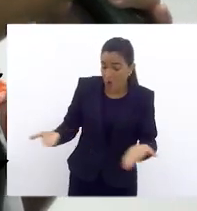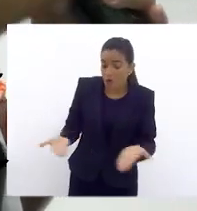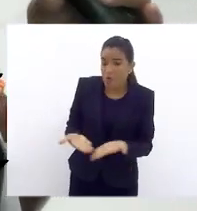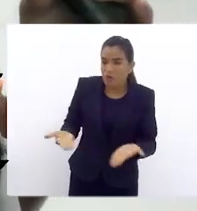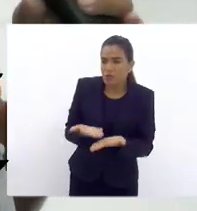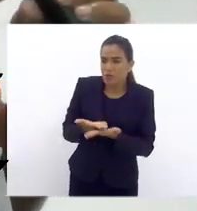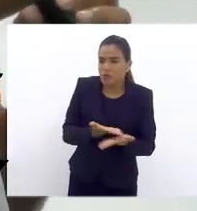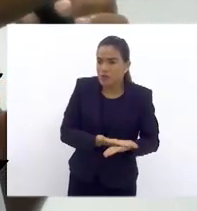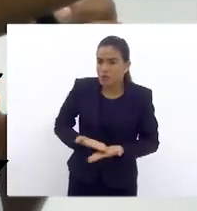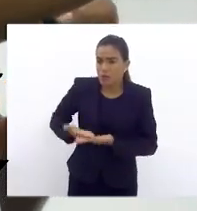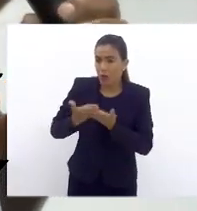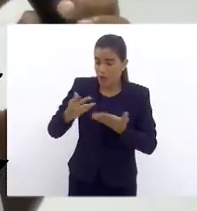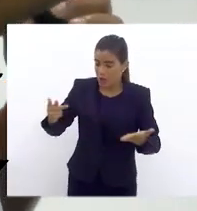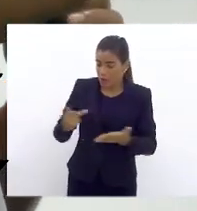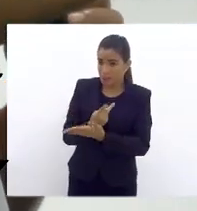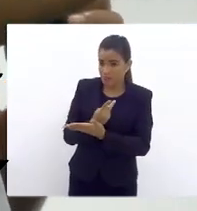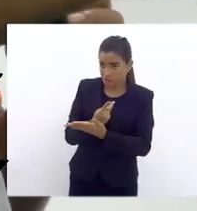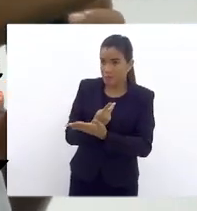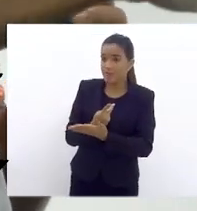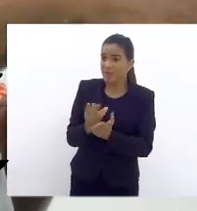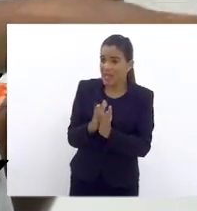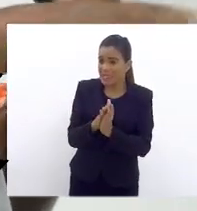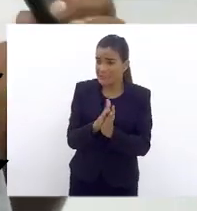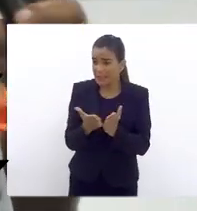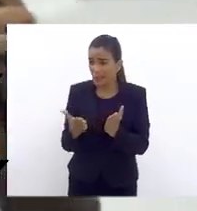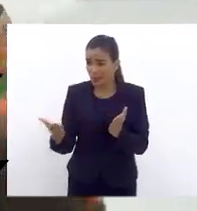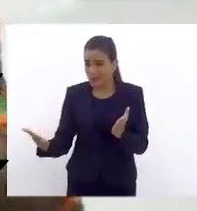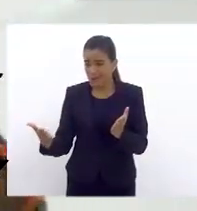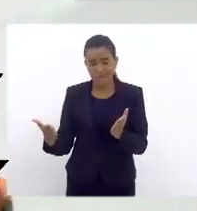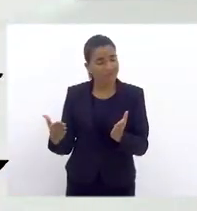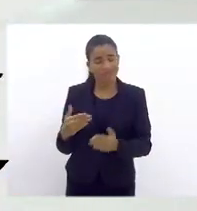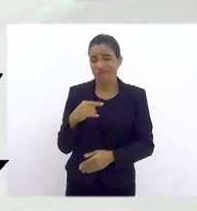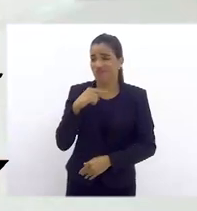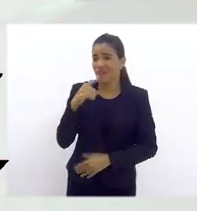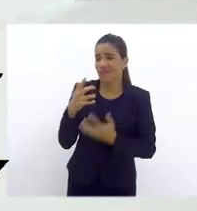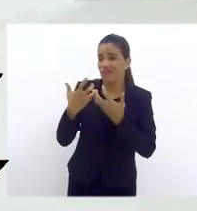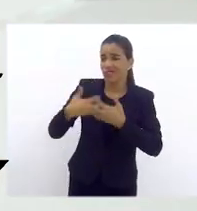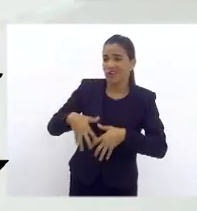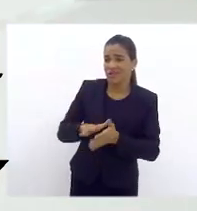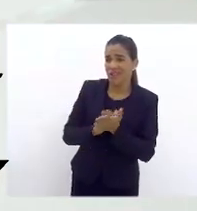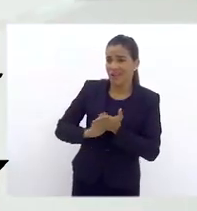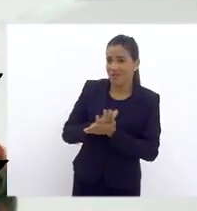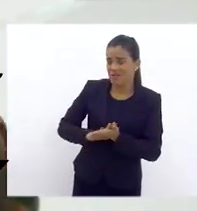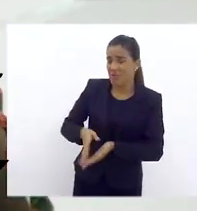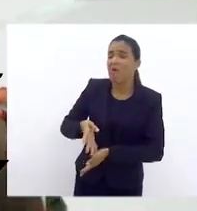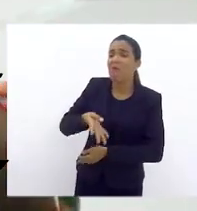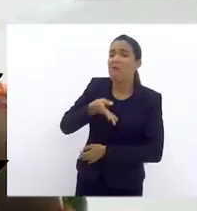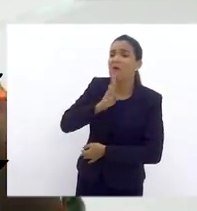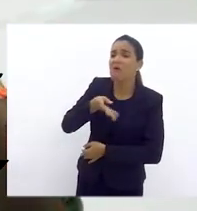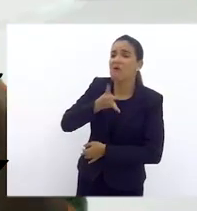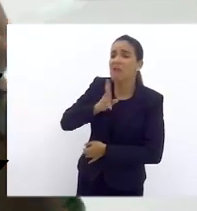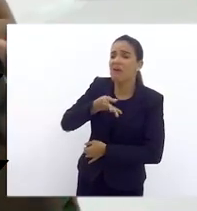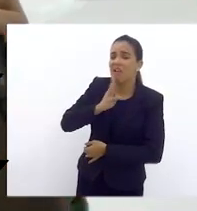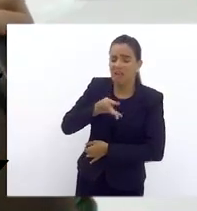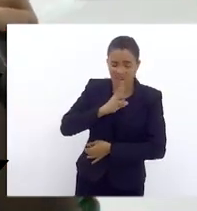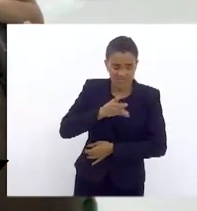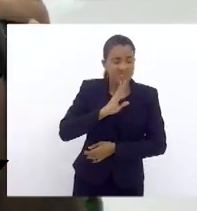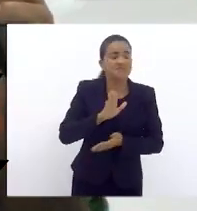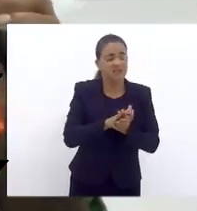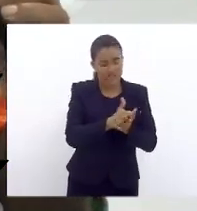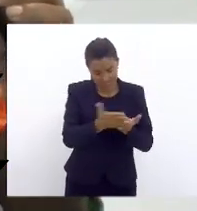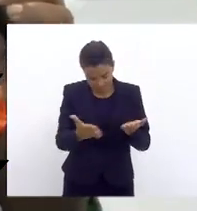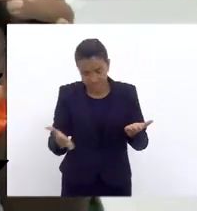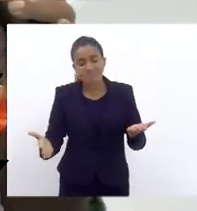essas coisas essa caixa essa cartilha vai ser um nada como ela falou conheço essa cartilha quando a professora falou